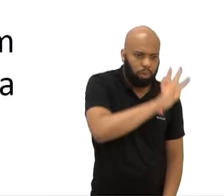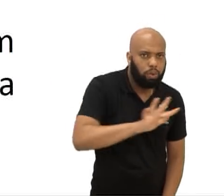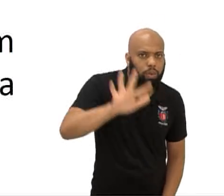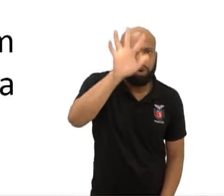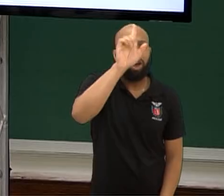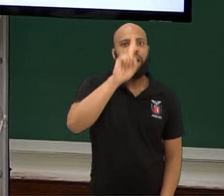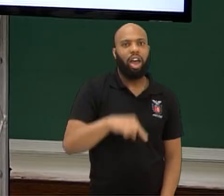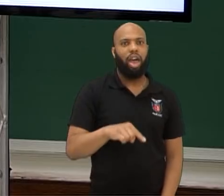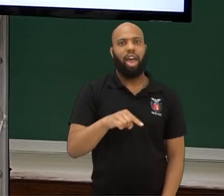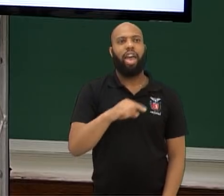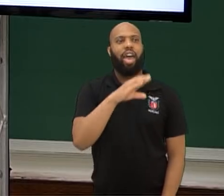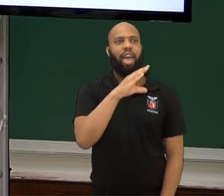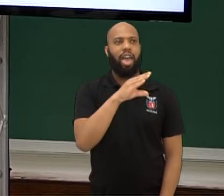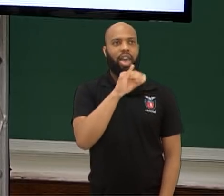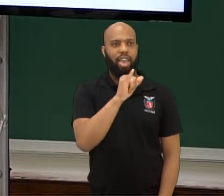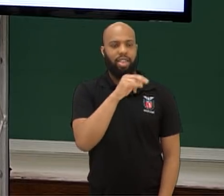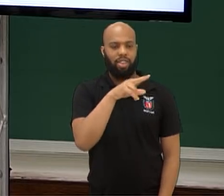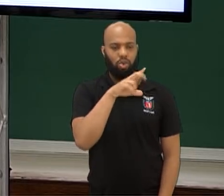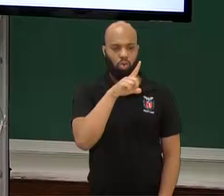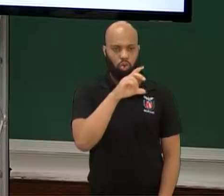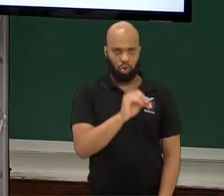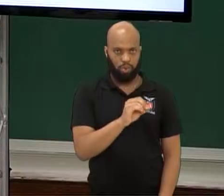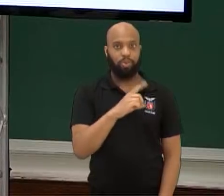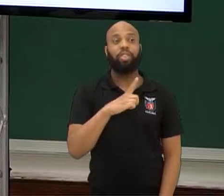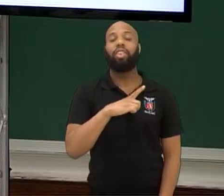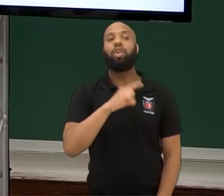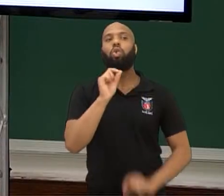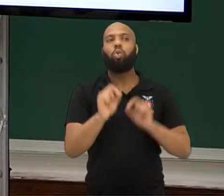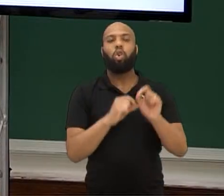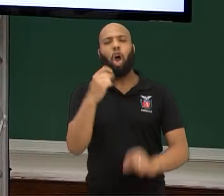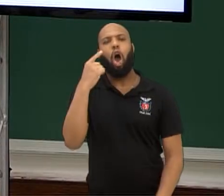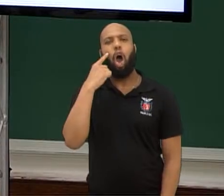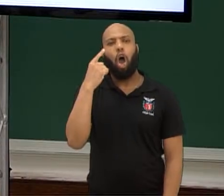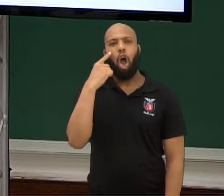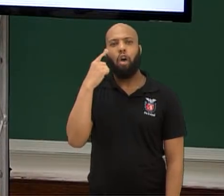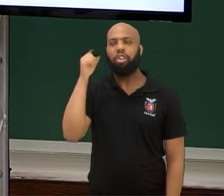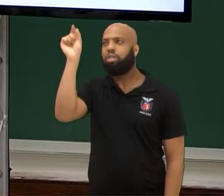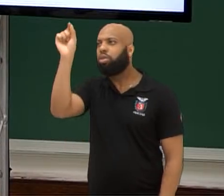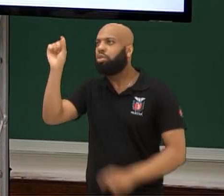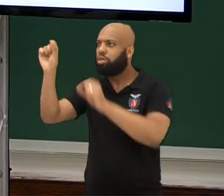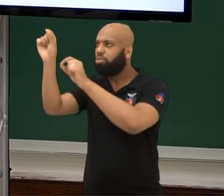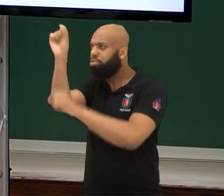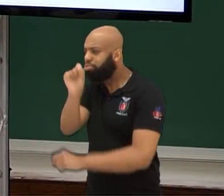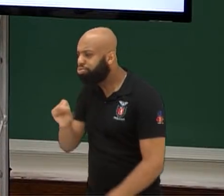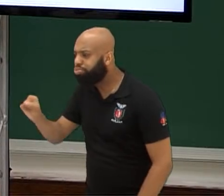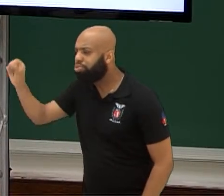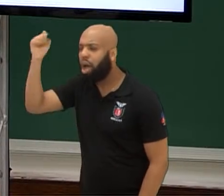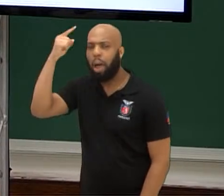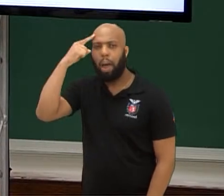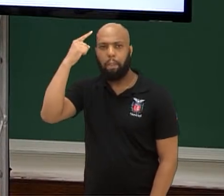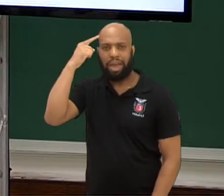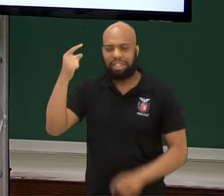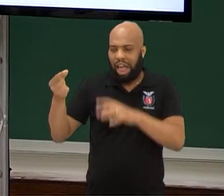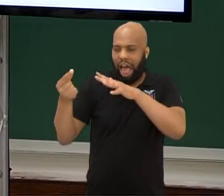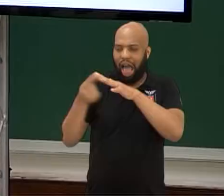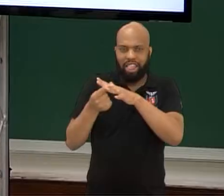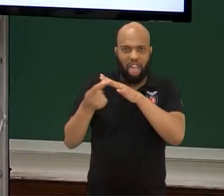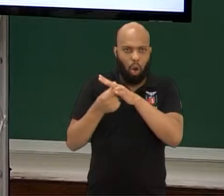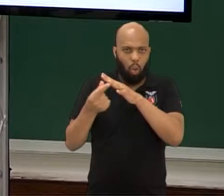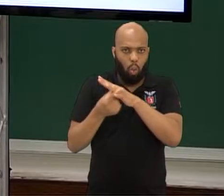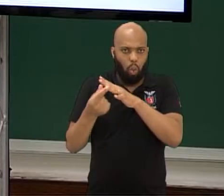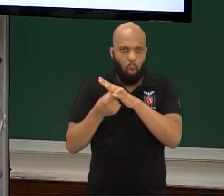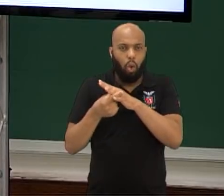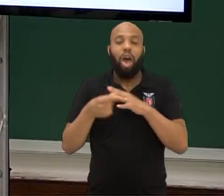Circunferência, vamos pensar em um anel, né? Que ele não tem nada dentro. E círculo, vamos pensar em uma moeda, né?